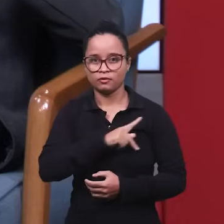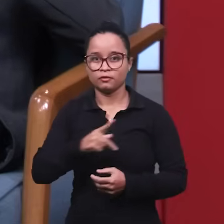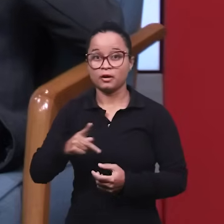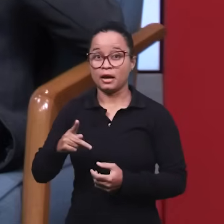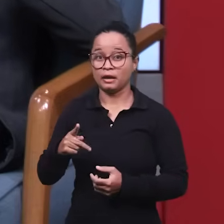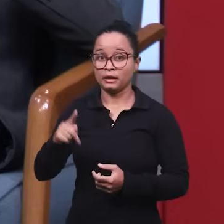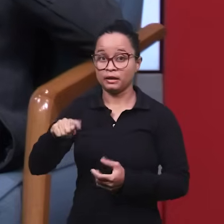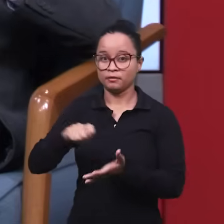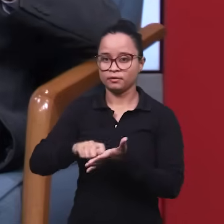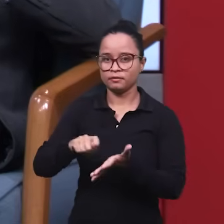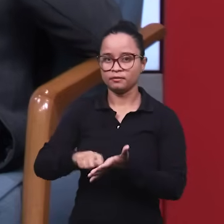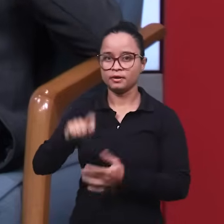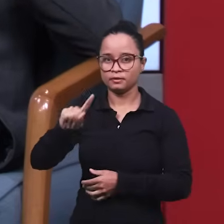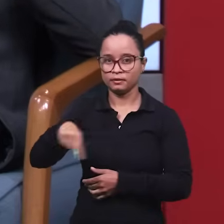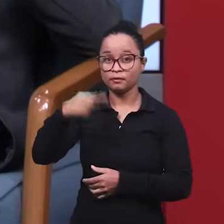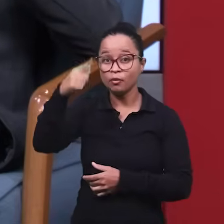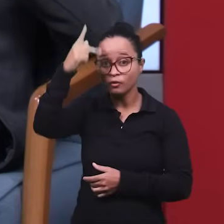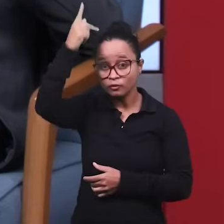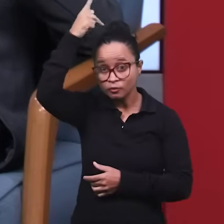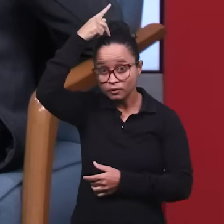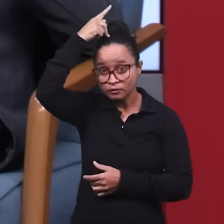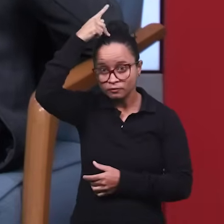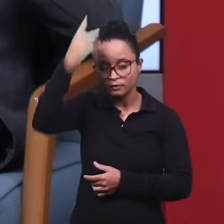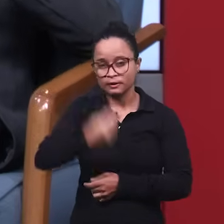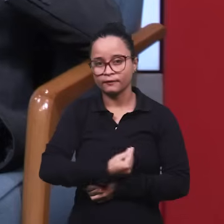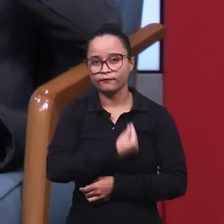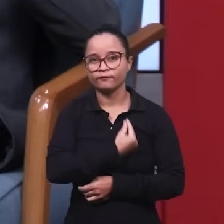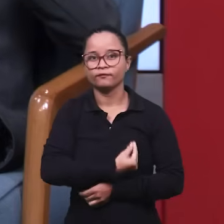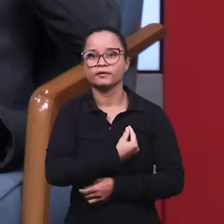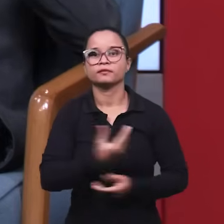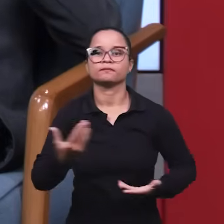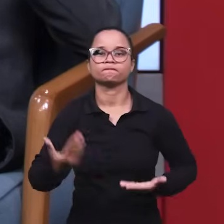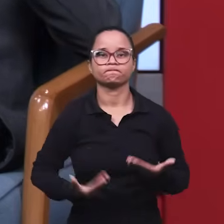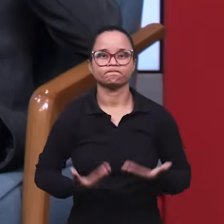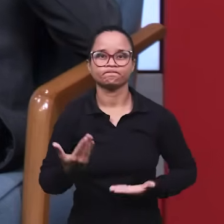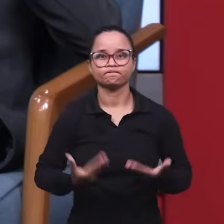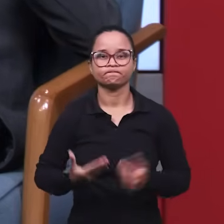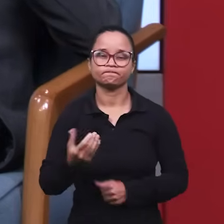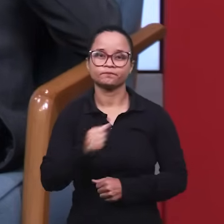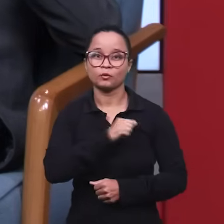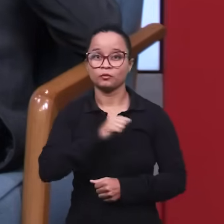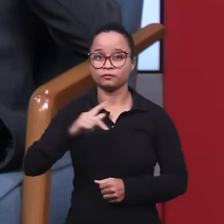do Pentecostes na vida da igreja. O apóstolo Paulo,